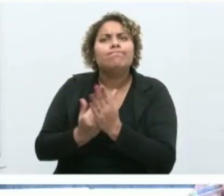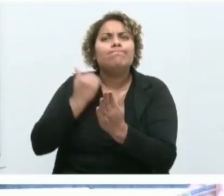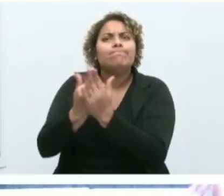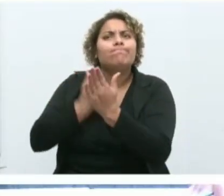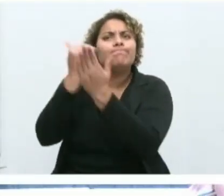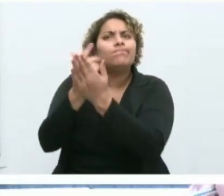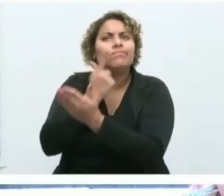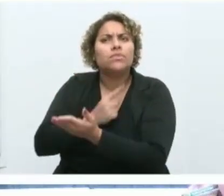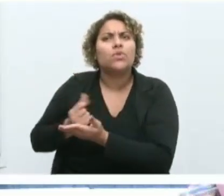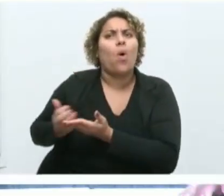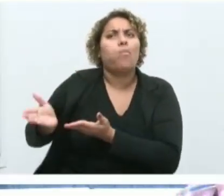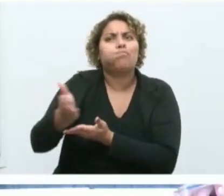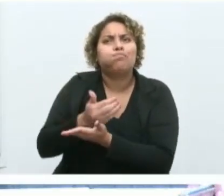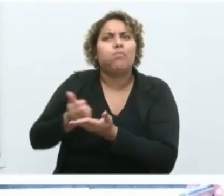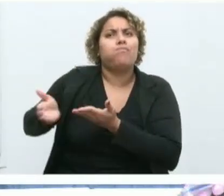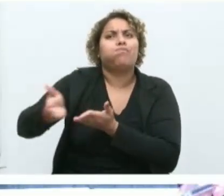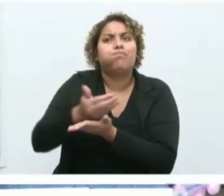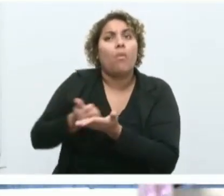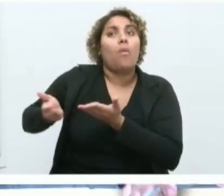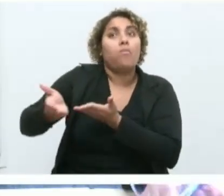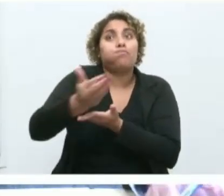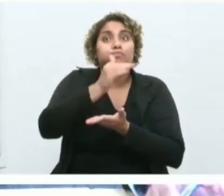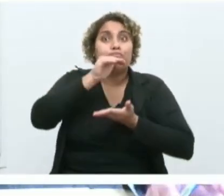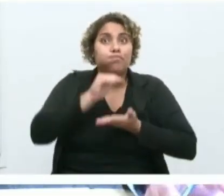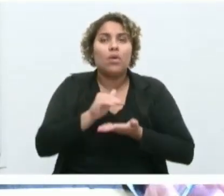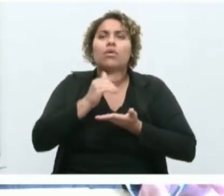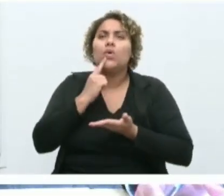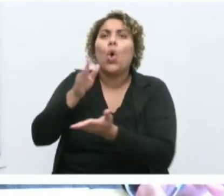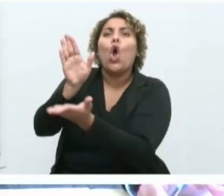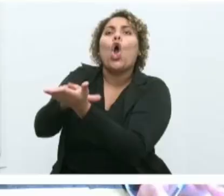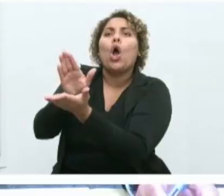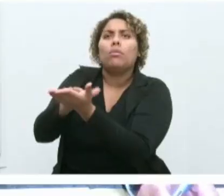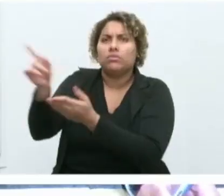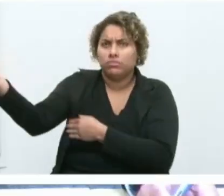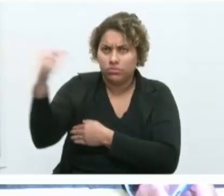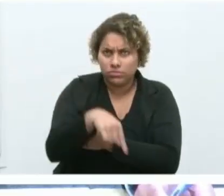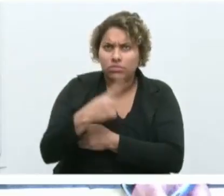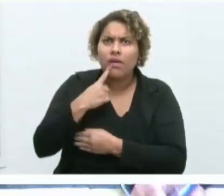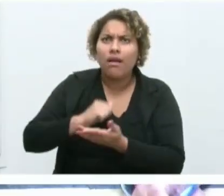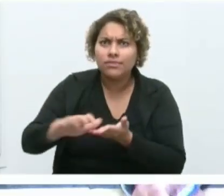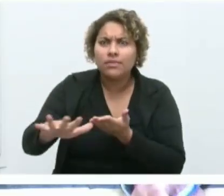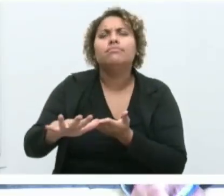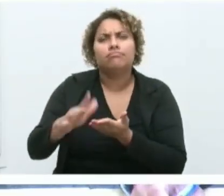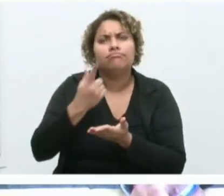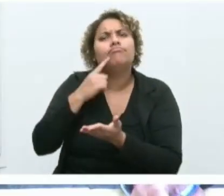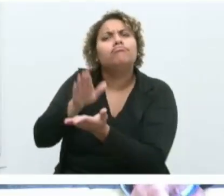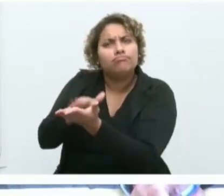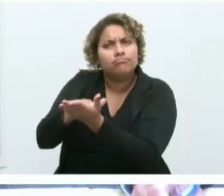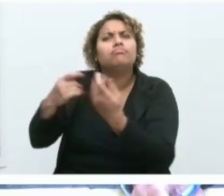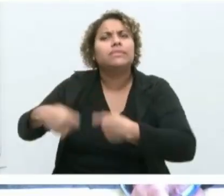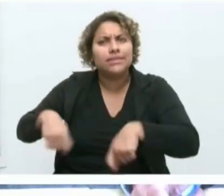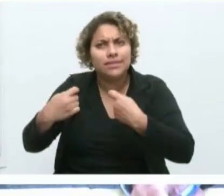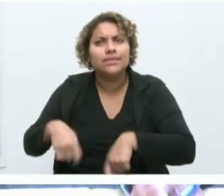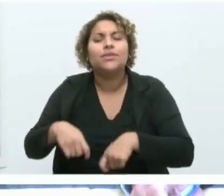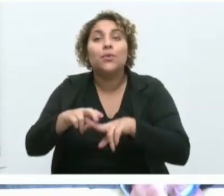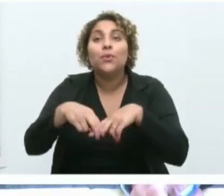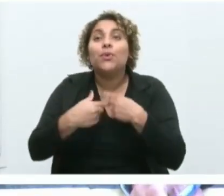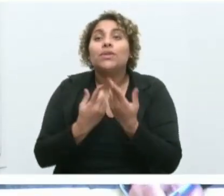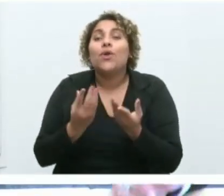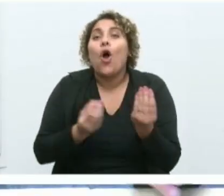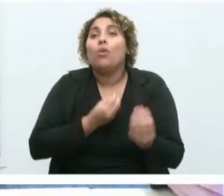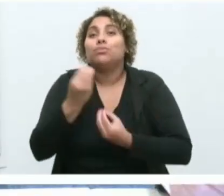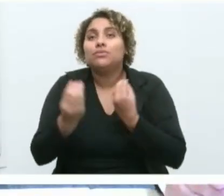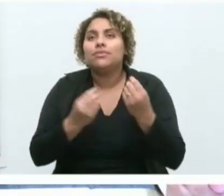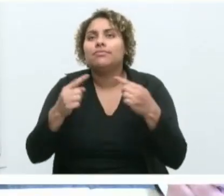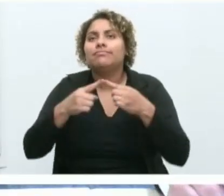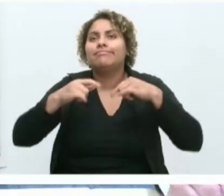arrecadar, né? E cobrar de quem realmente vem gastar no nosso município a gente ter essa possibilidade de cobrar através